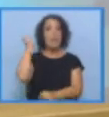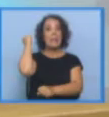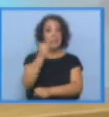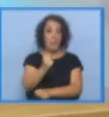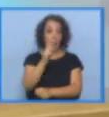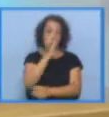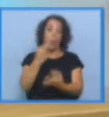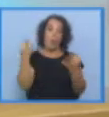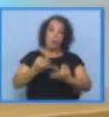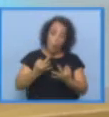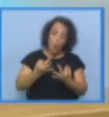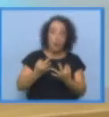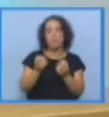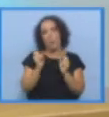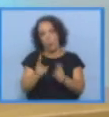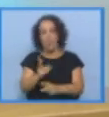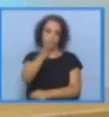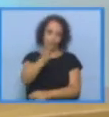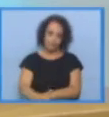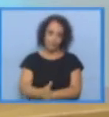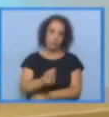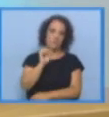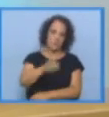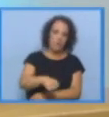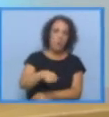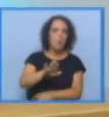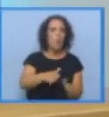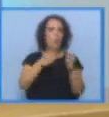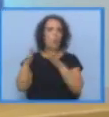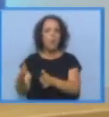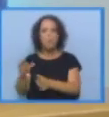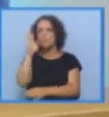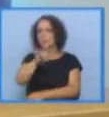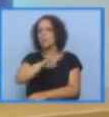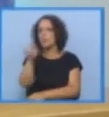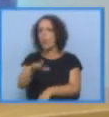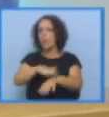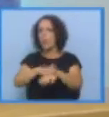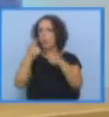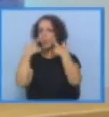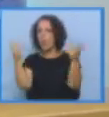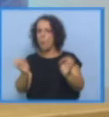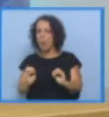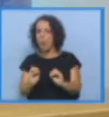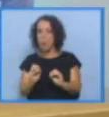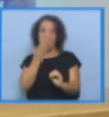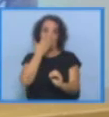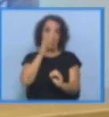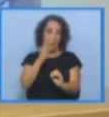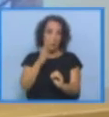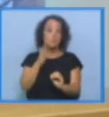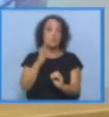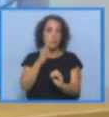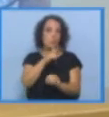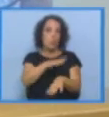crimes, bom, enfim, mereceriam mão pesada. Outra coisa é ser inocentes, como aparentemente serão, dado que o Ministro